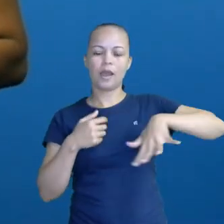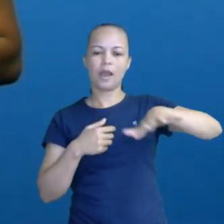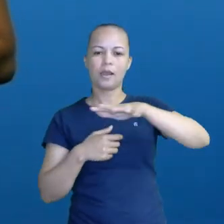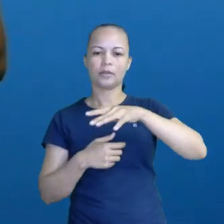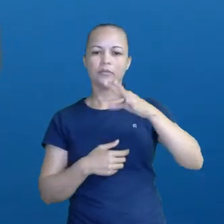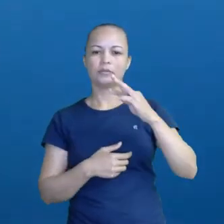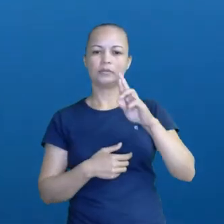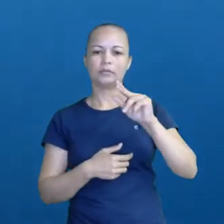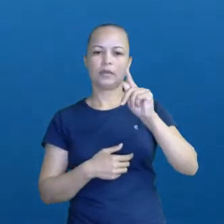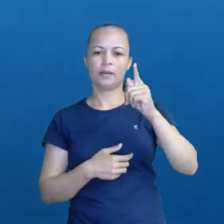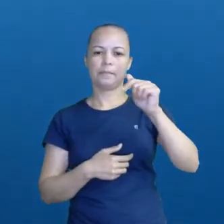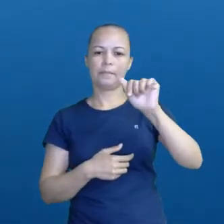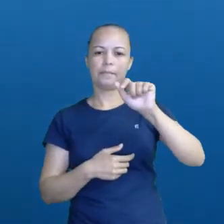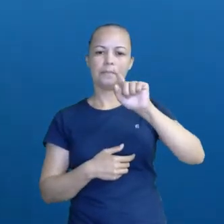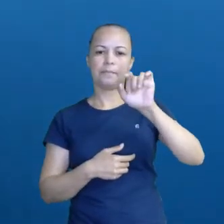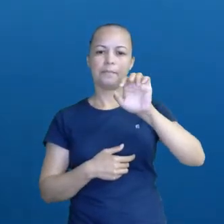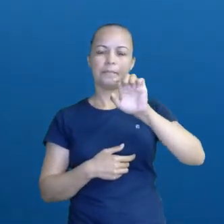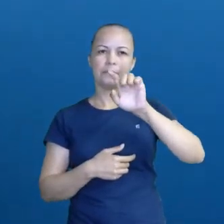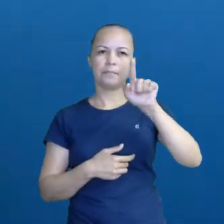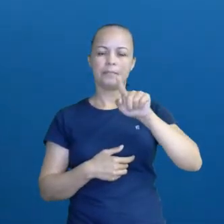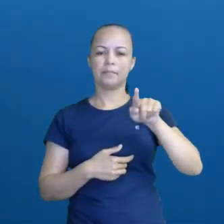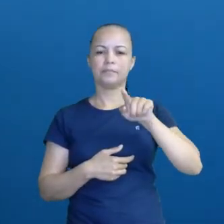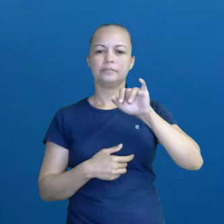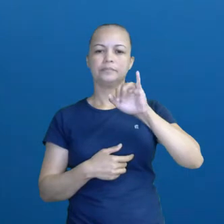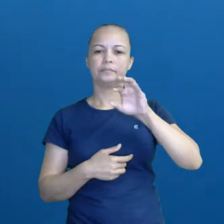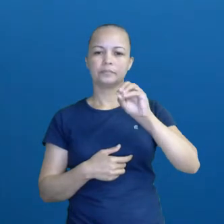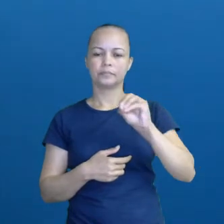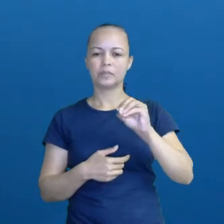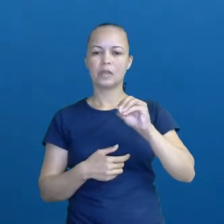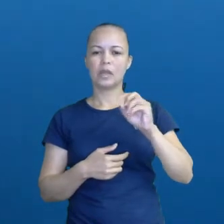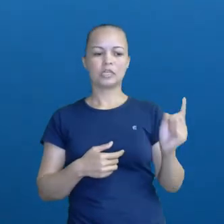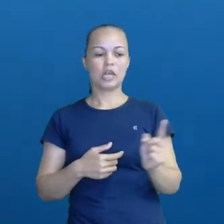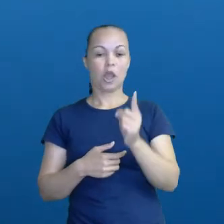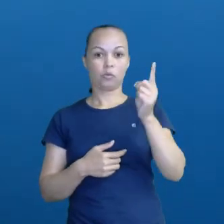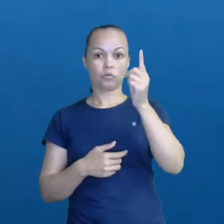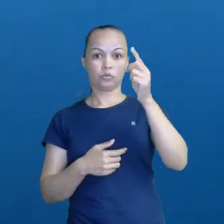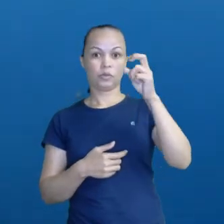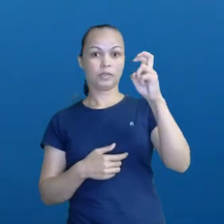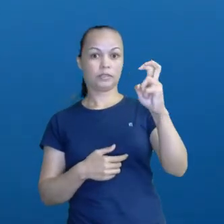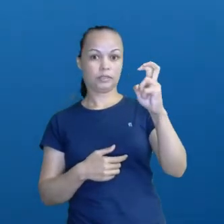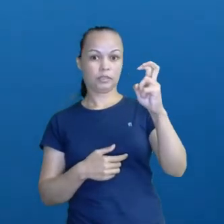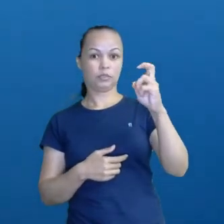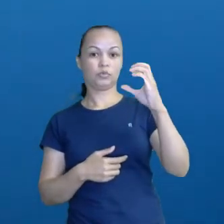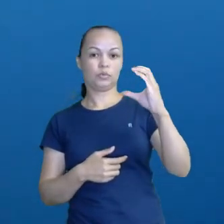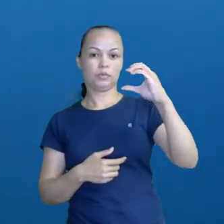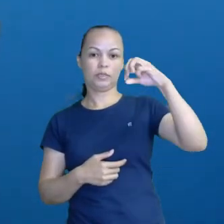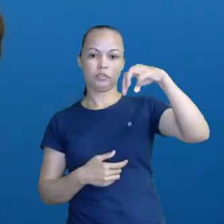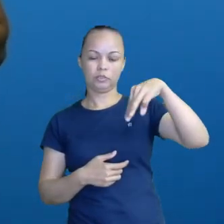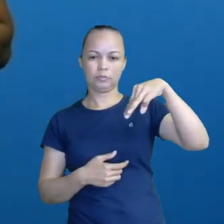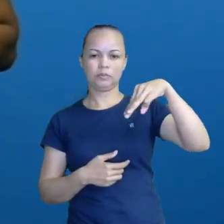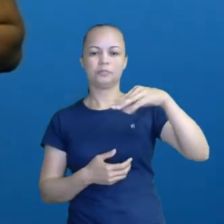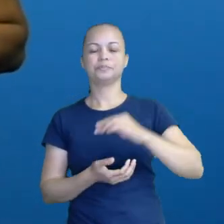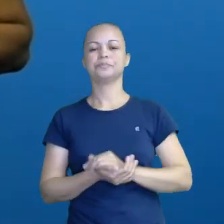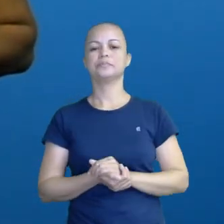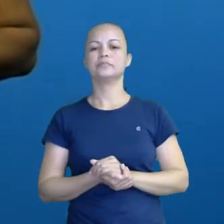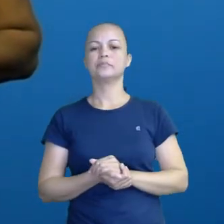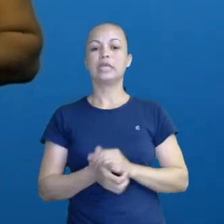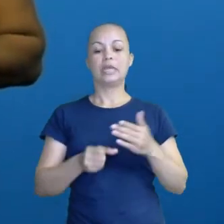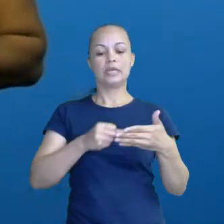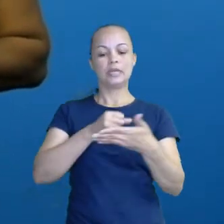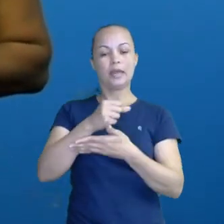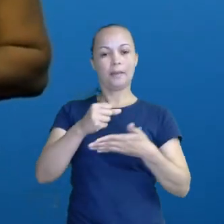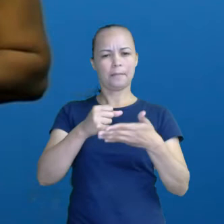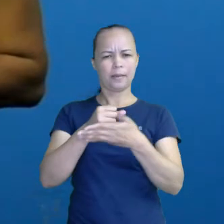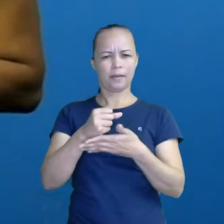área de um trapézio de altura qual é a altura 5 cm e